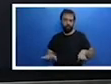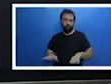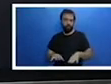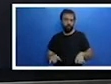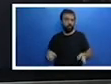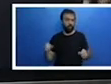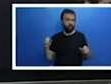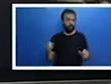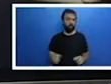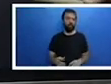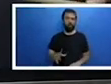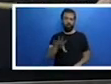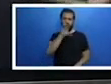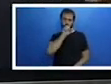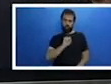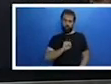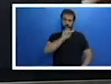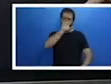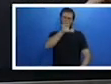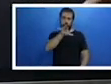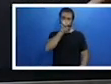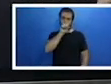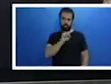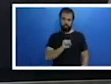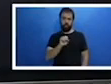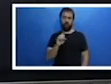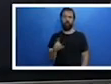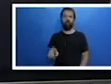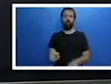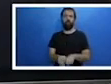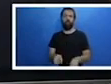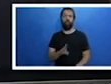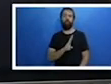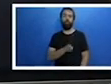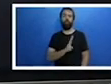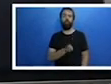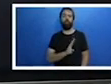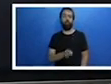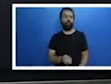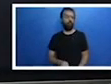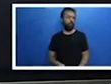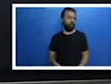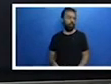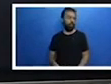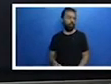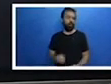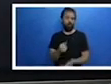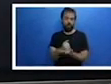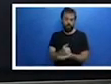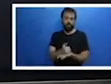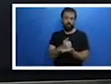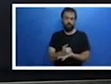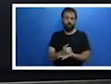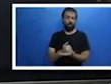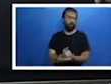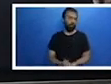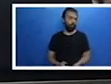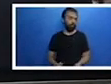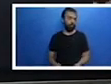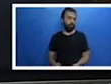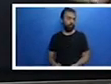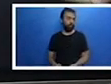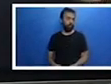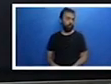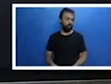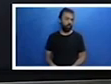resistência cardiorrespiratória? Resistência tanto do coração como da nossa respiração, dos nossos pulmões. Então, essa resistência cardiorrespiratória, né, envolve o nosso